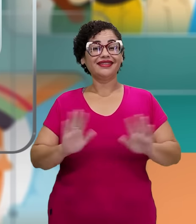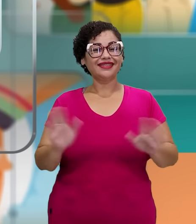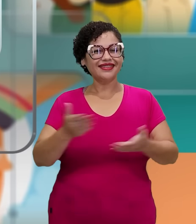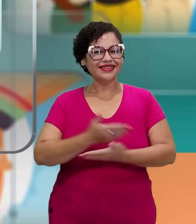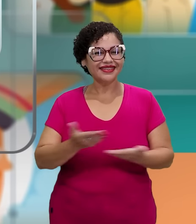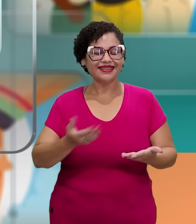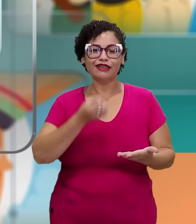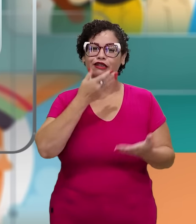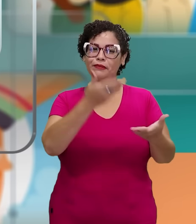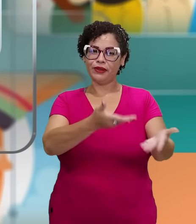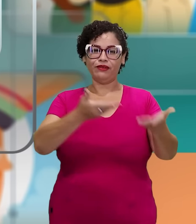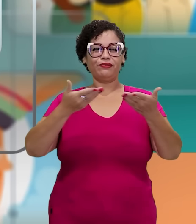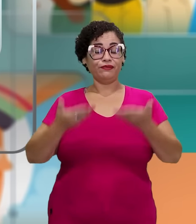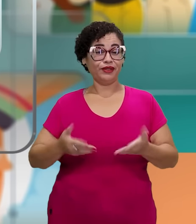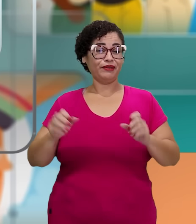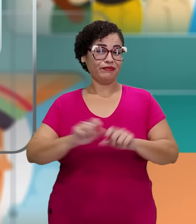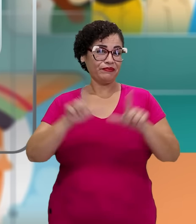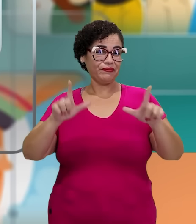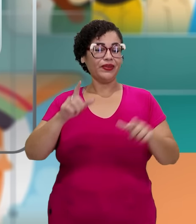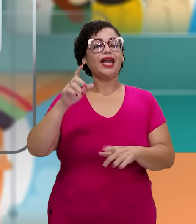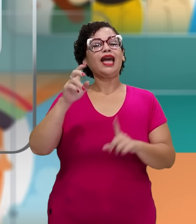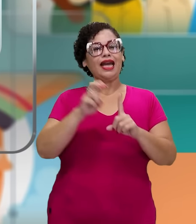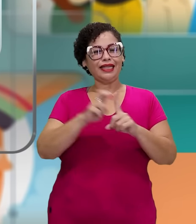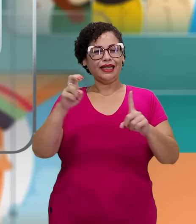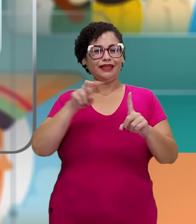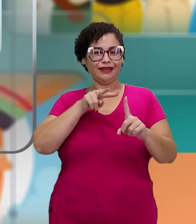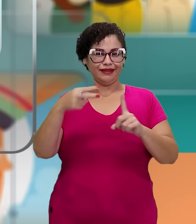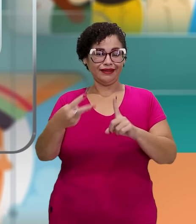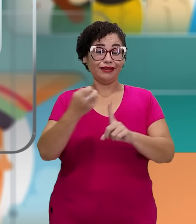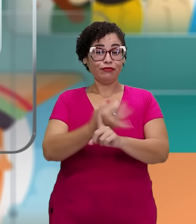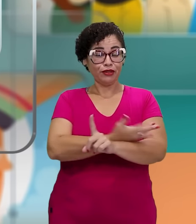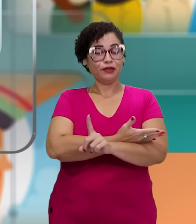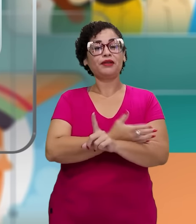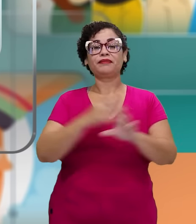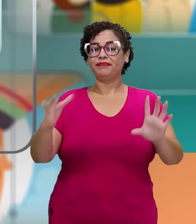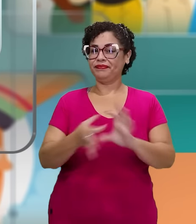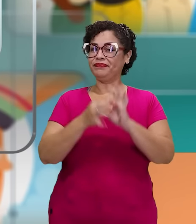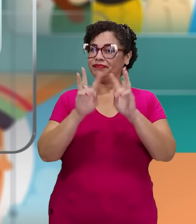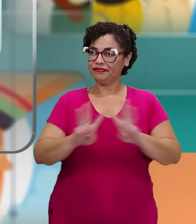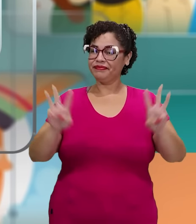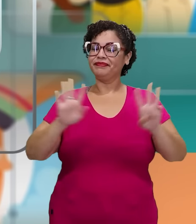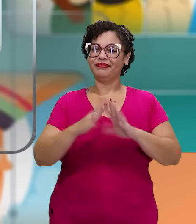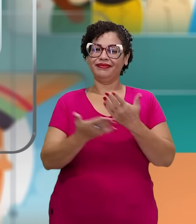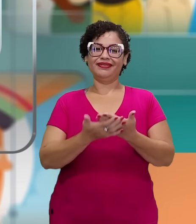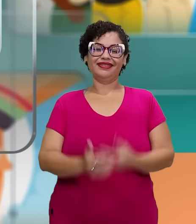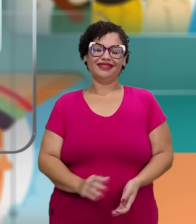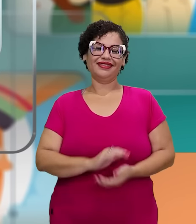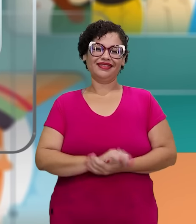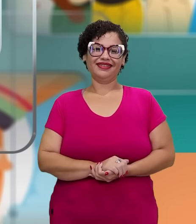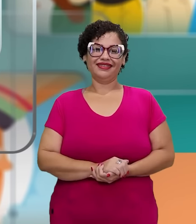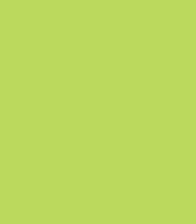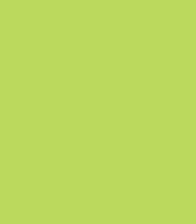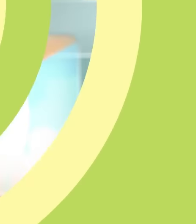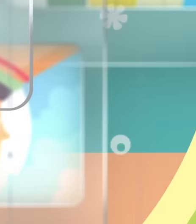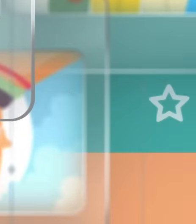Olá pessoal sejam bem-vindos ao programa inteligência sócioemocional Portal conexão